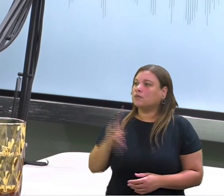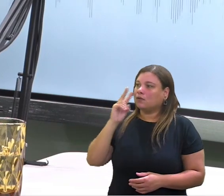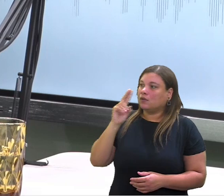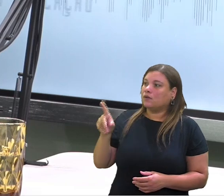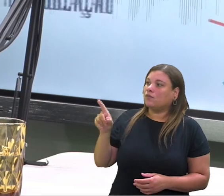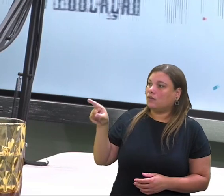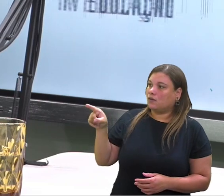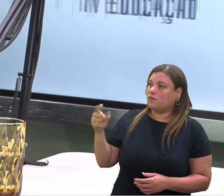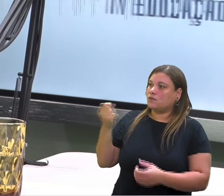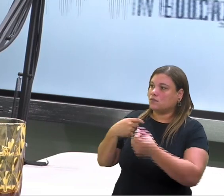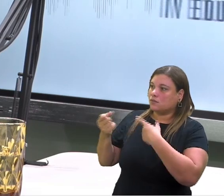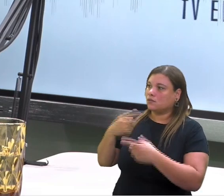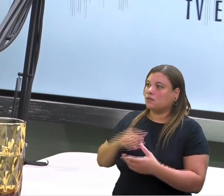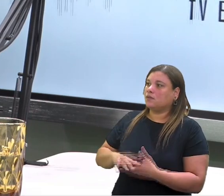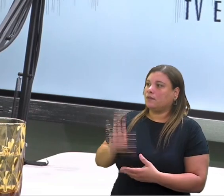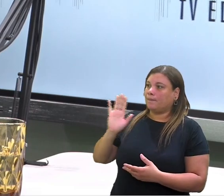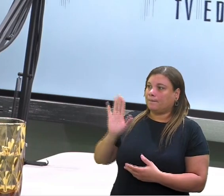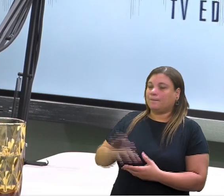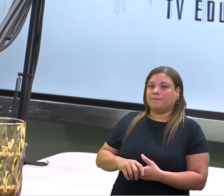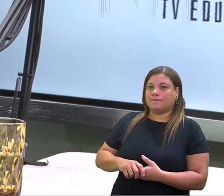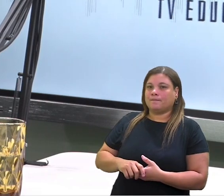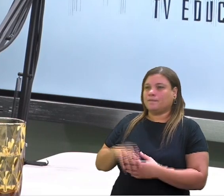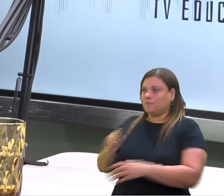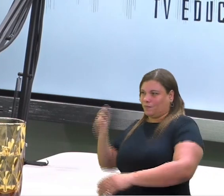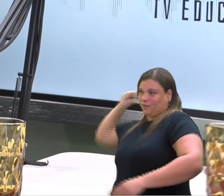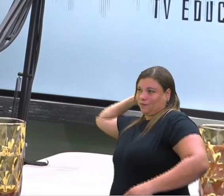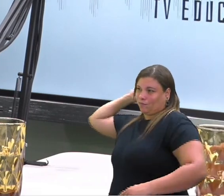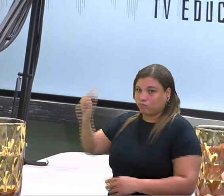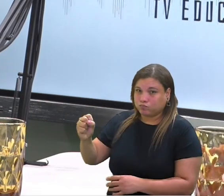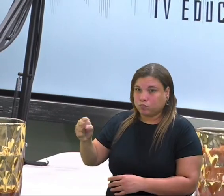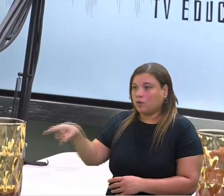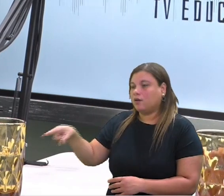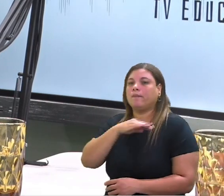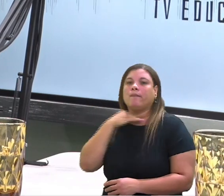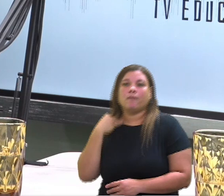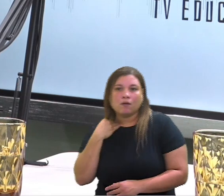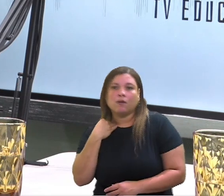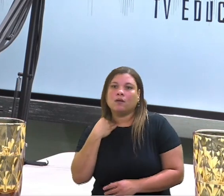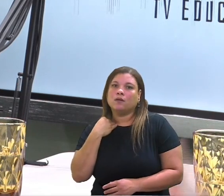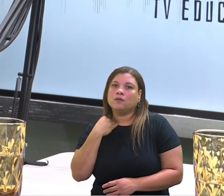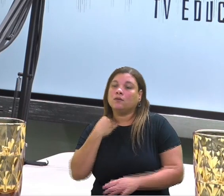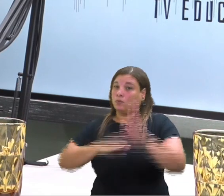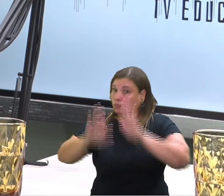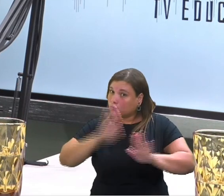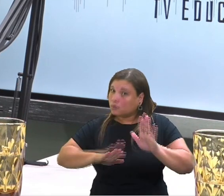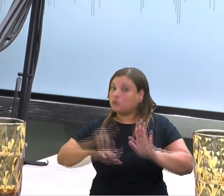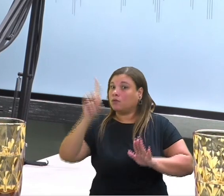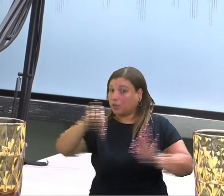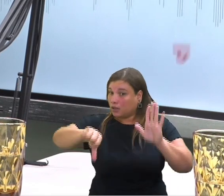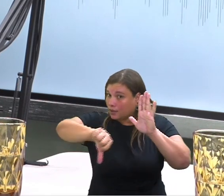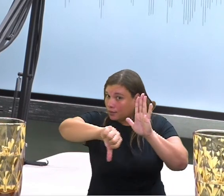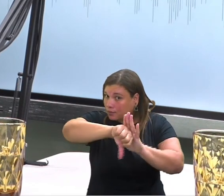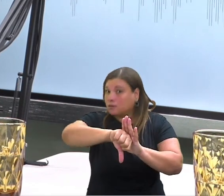internacionalmente. Então eu queria não deixar passar essa questão do cyberbullying, porque é muito perigoso, é crime, é